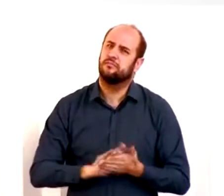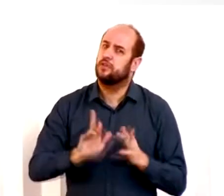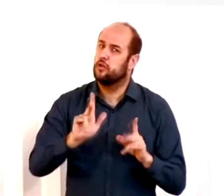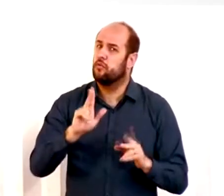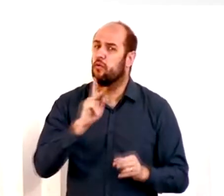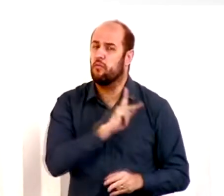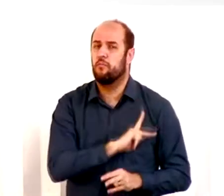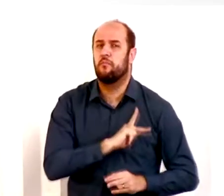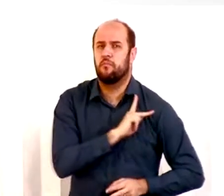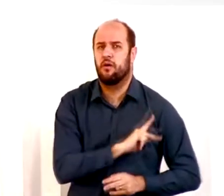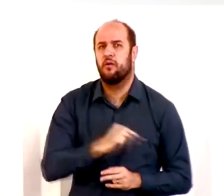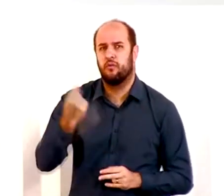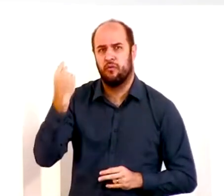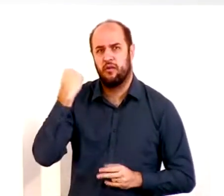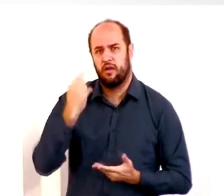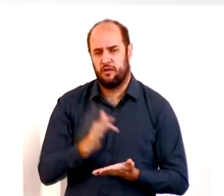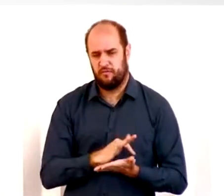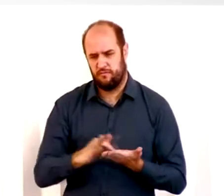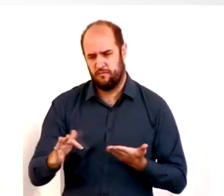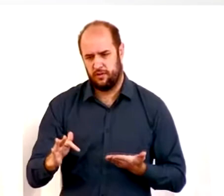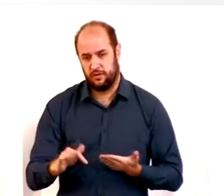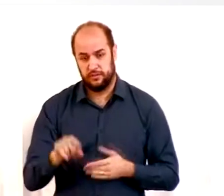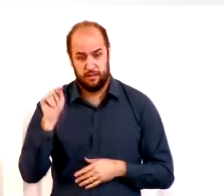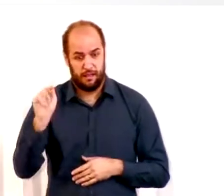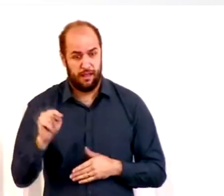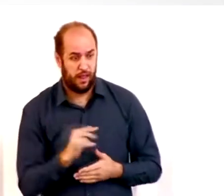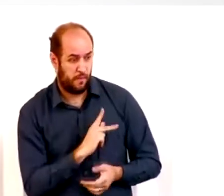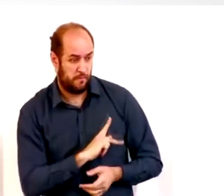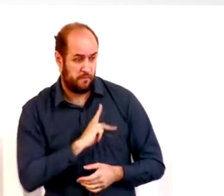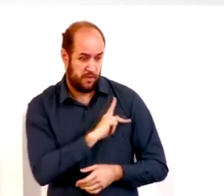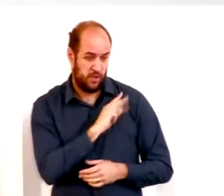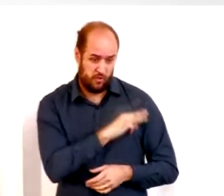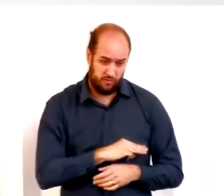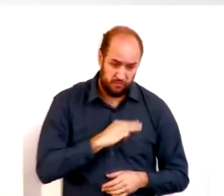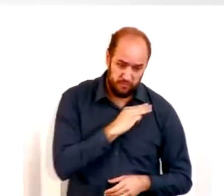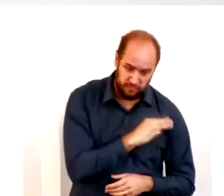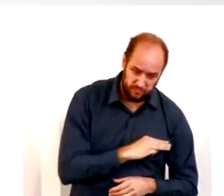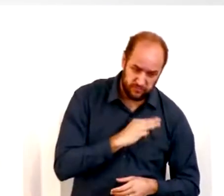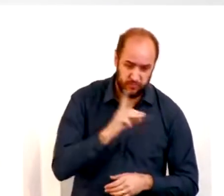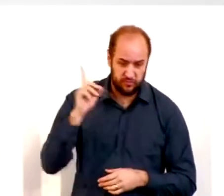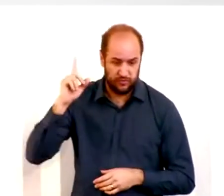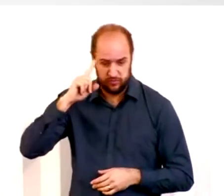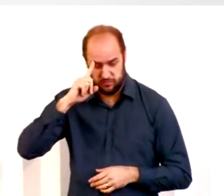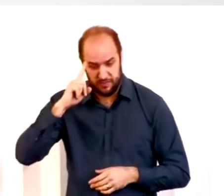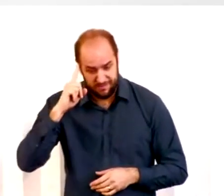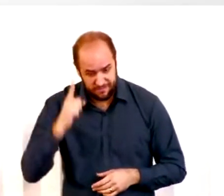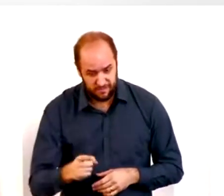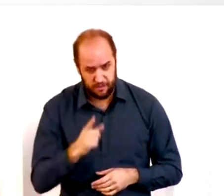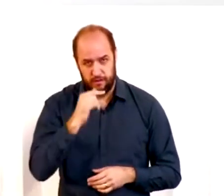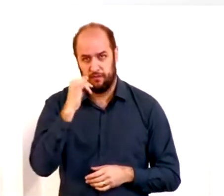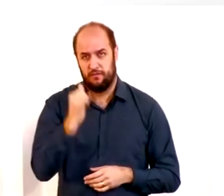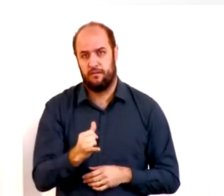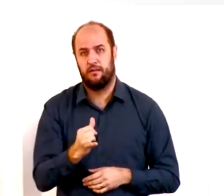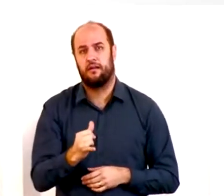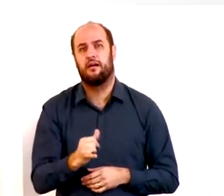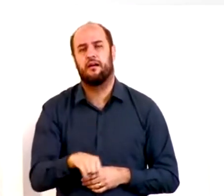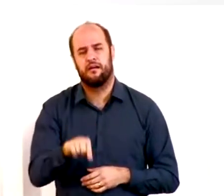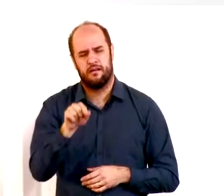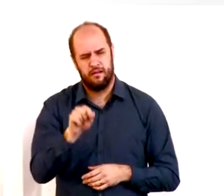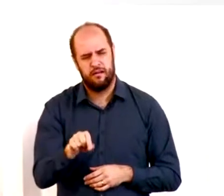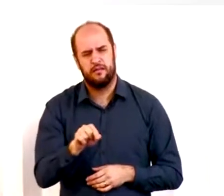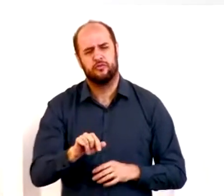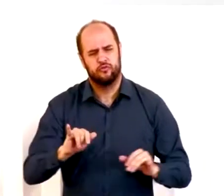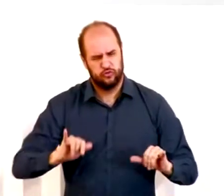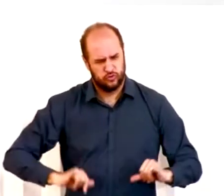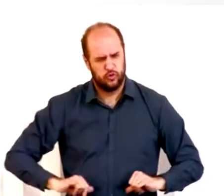Paulo recebeu a frase: esse será Paulo, um missionário, e Deus manda dizer que ele vai ver o quanto é que se sofre